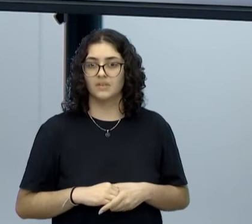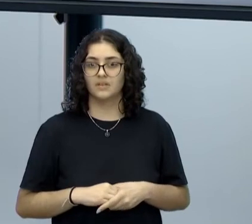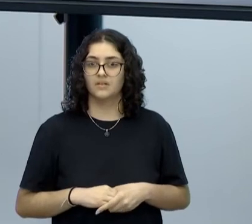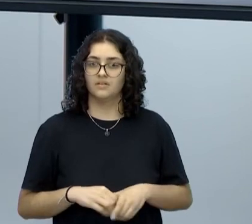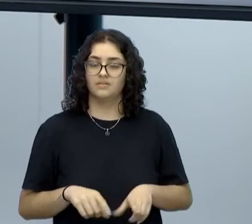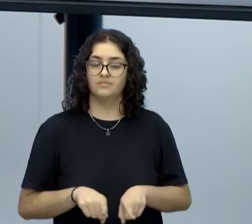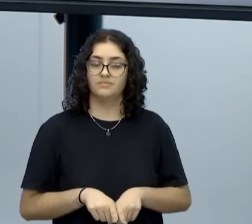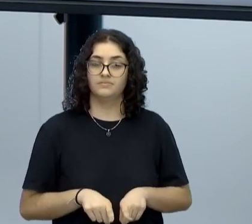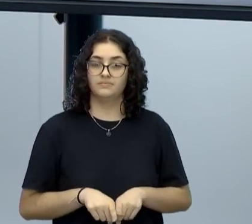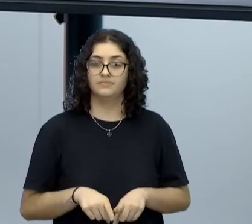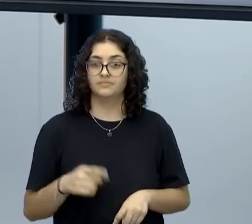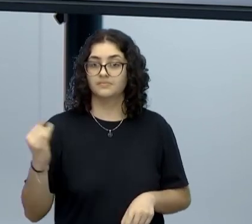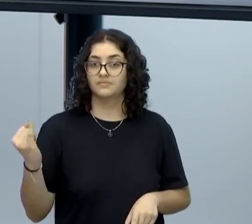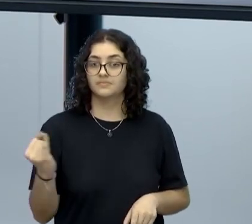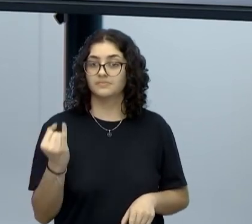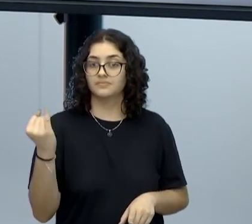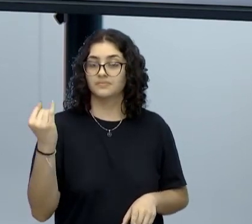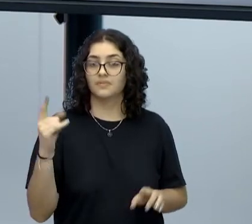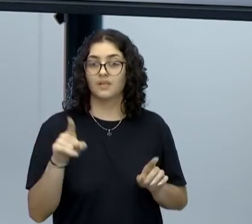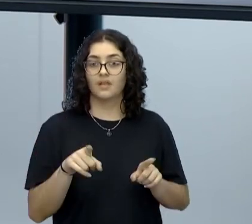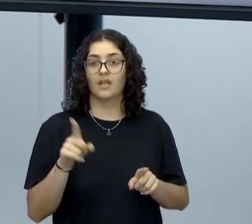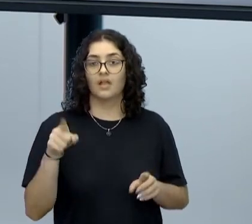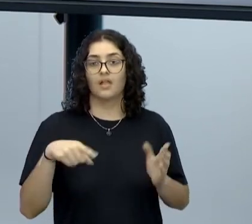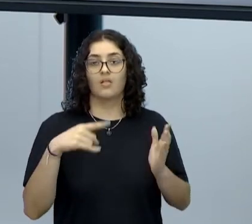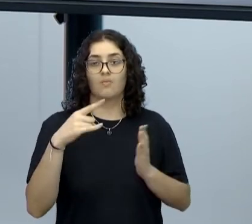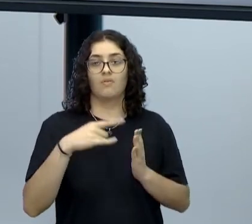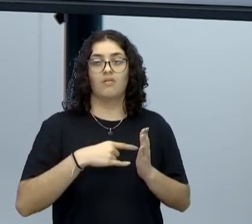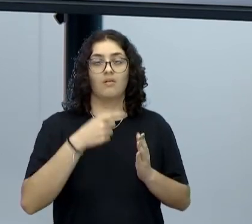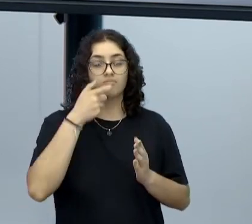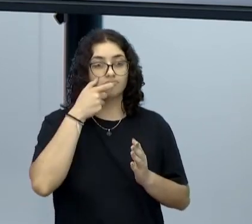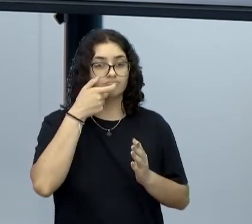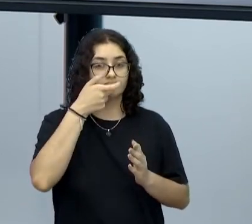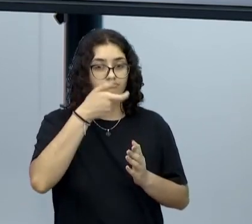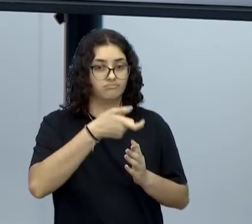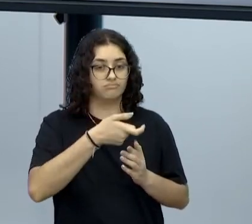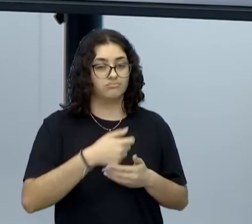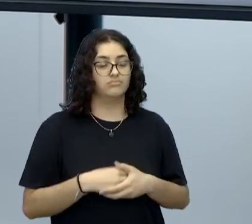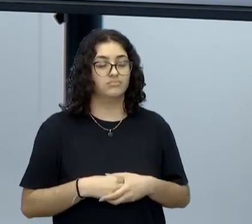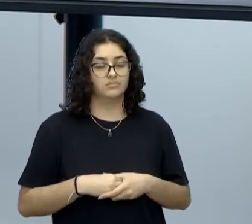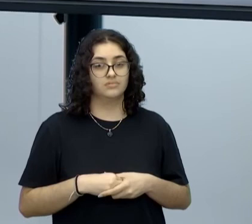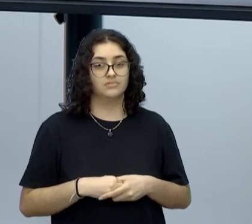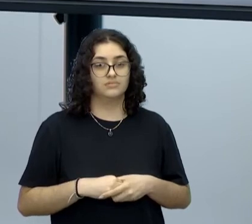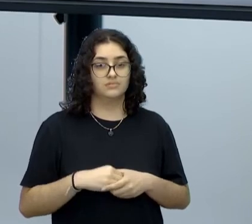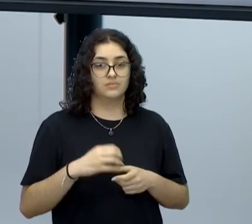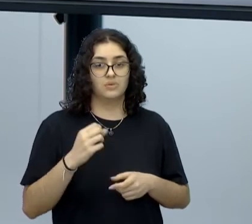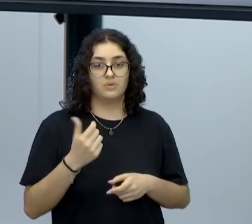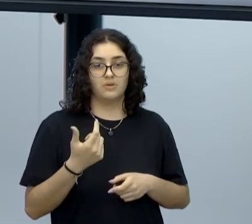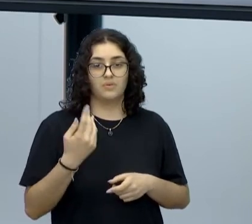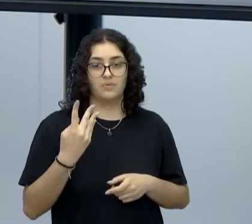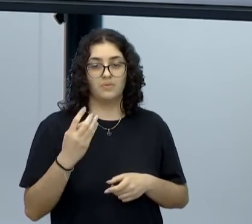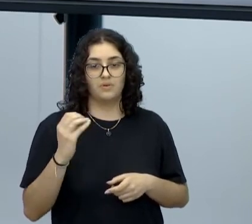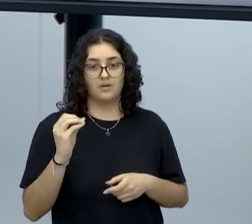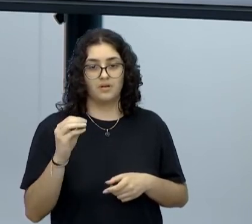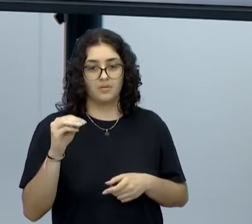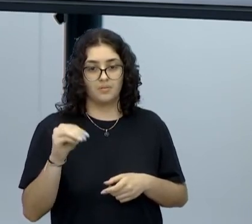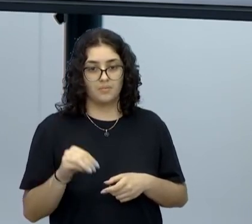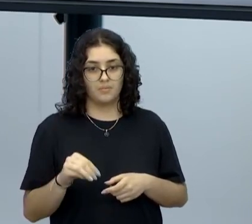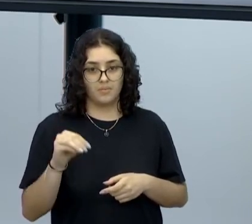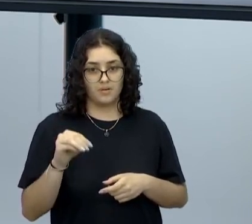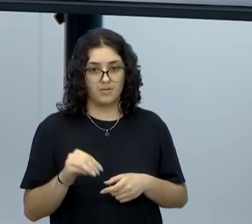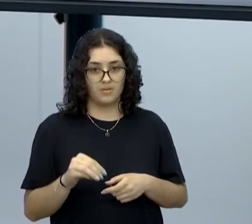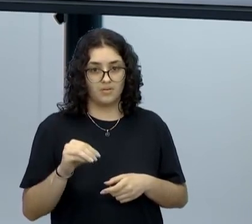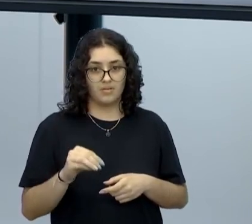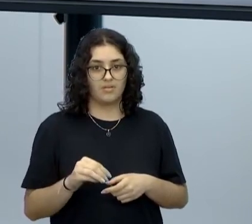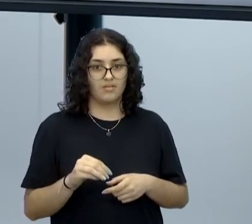quanto ele é importante. É um documentário bem interessante, ele tem quase 40 minutos, aí, o que excede a nossa